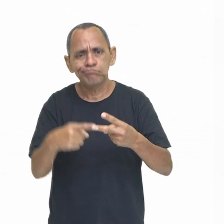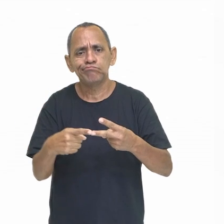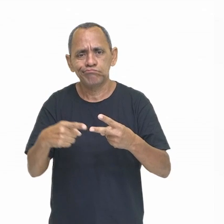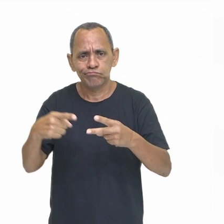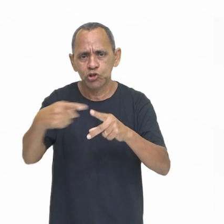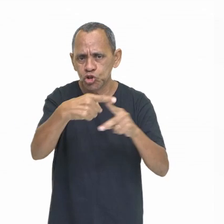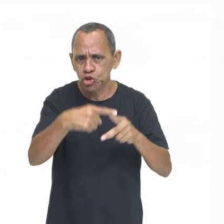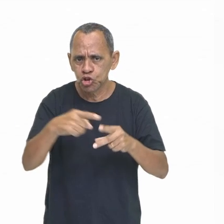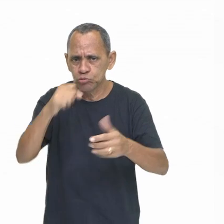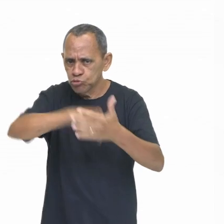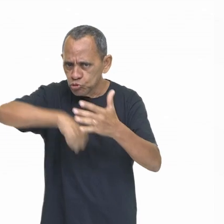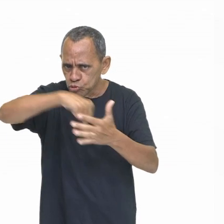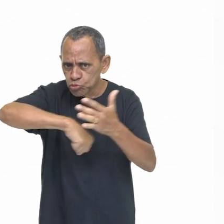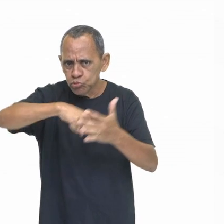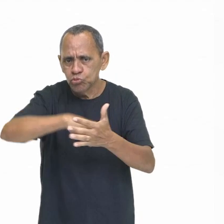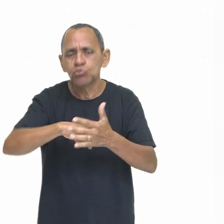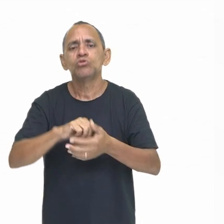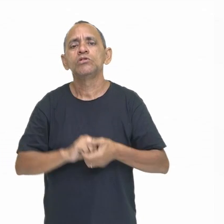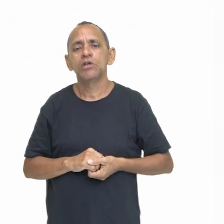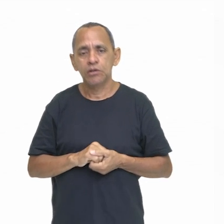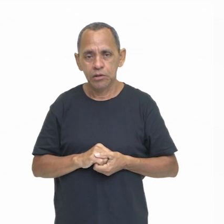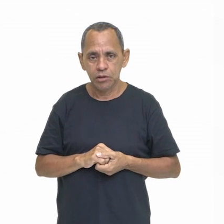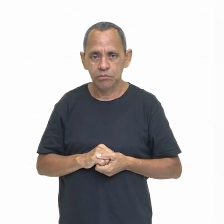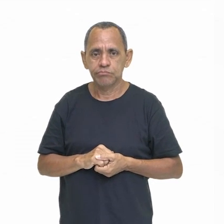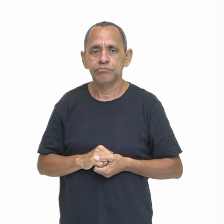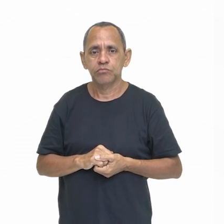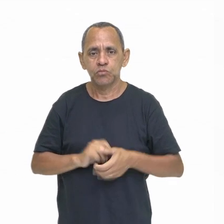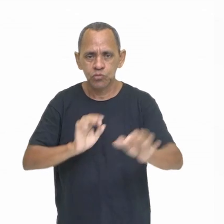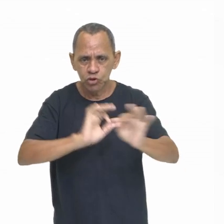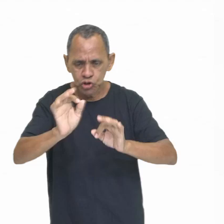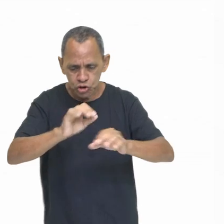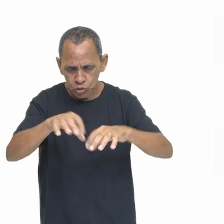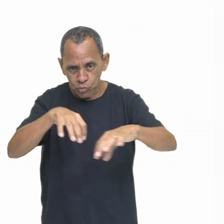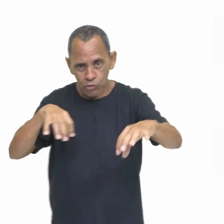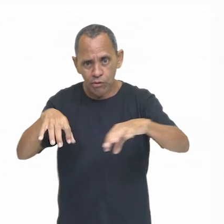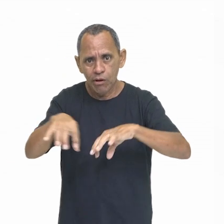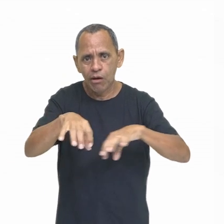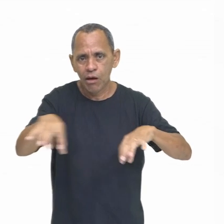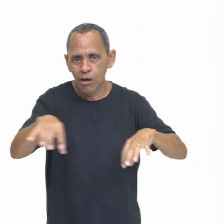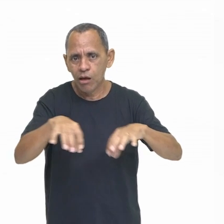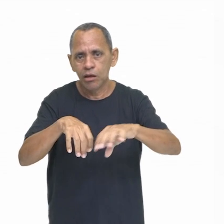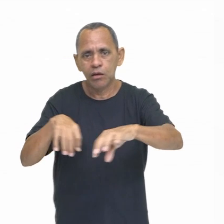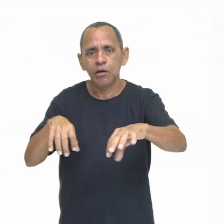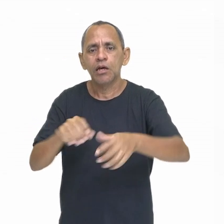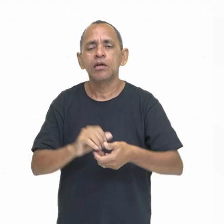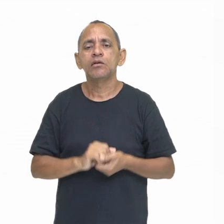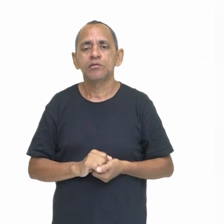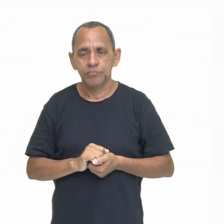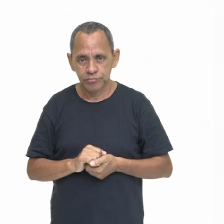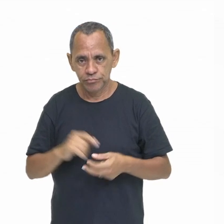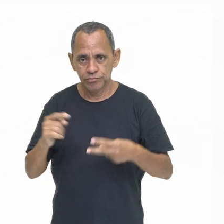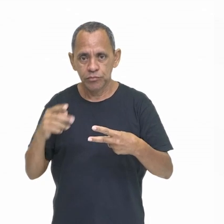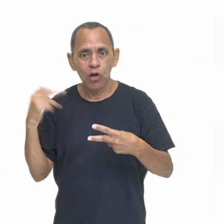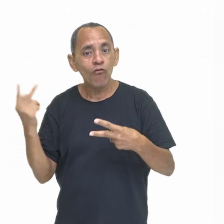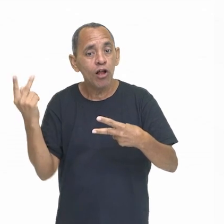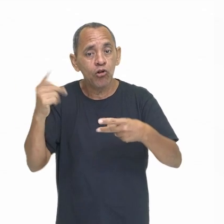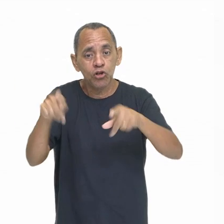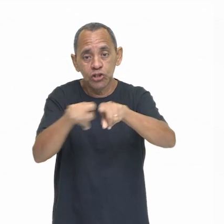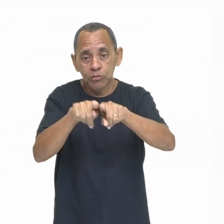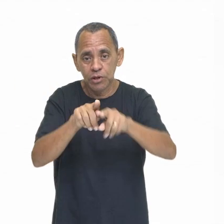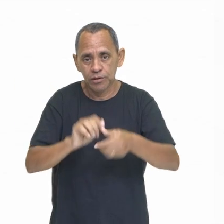pelos movimentos sociais, a luta por redistribuição e a luta por reconhecimento. Certo? Muito